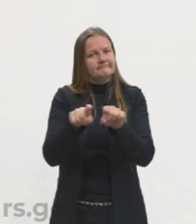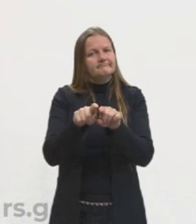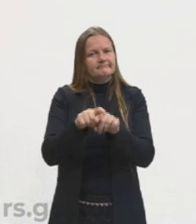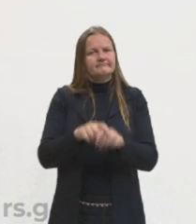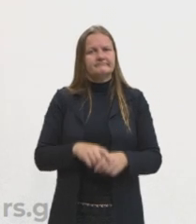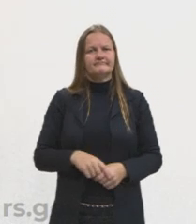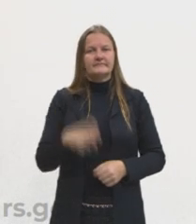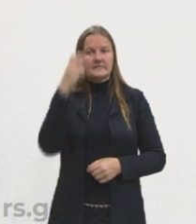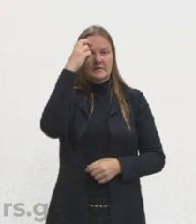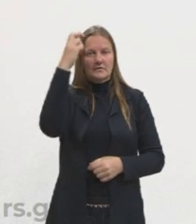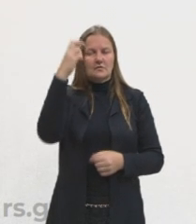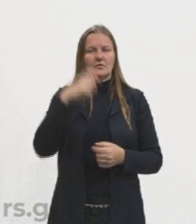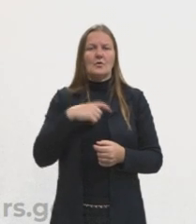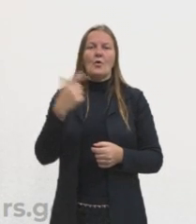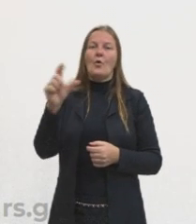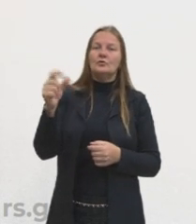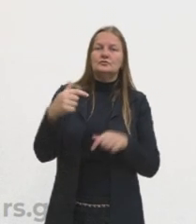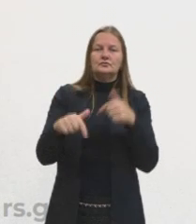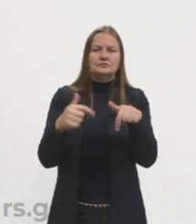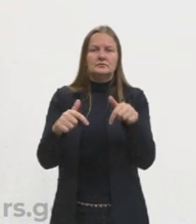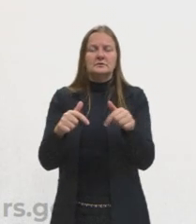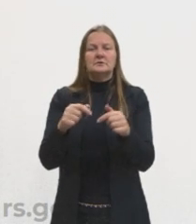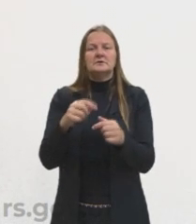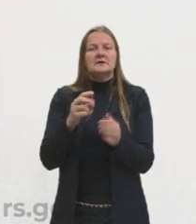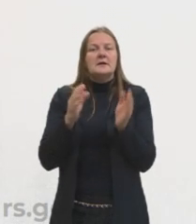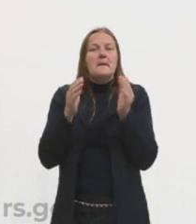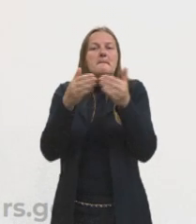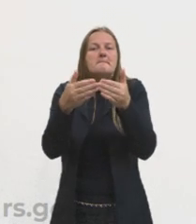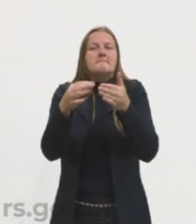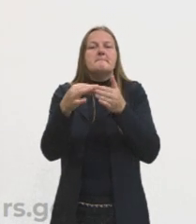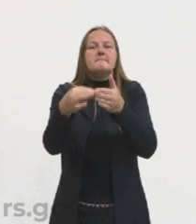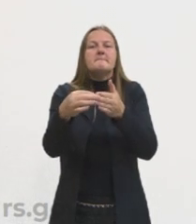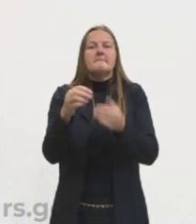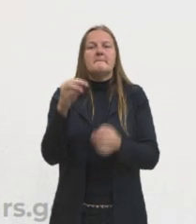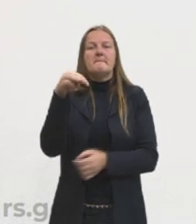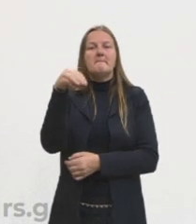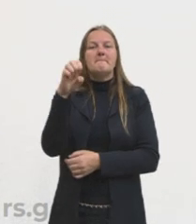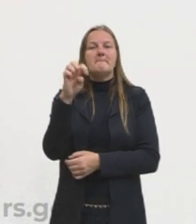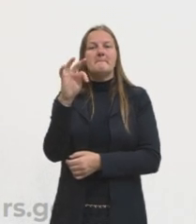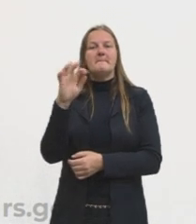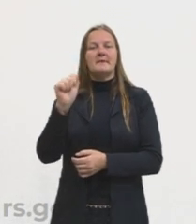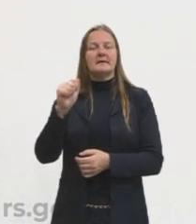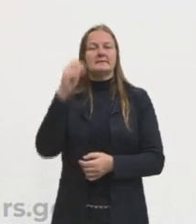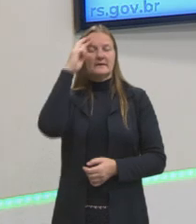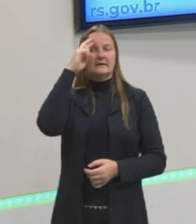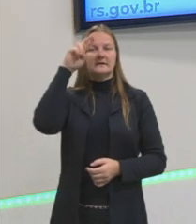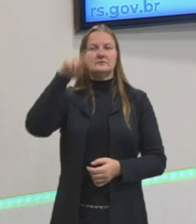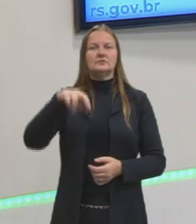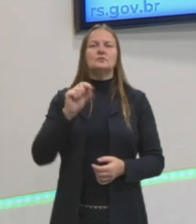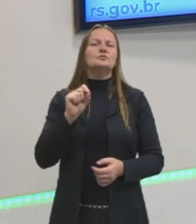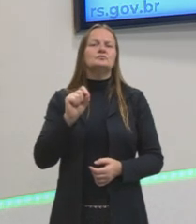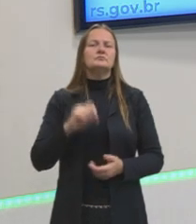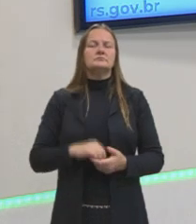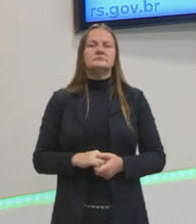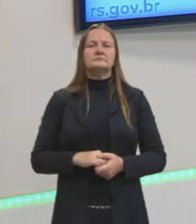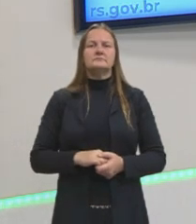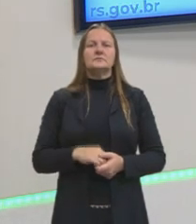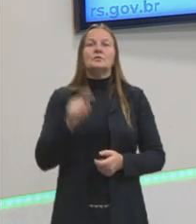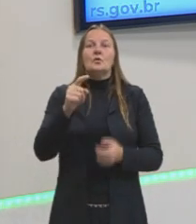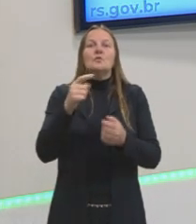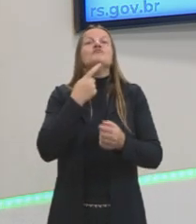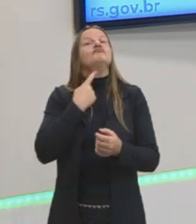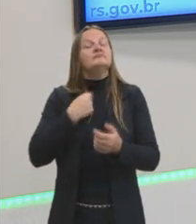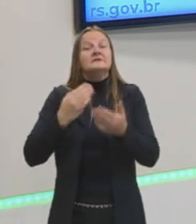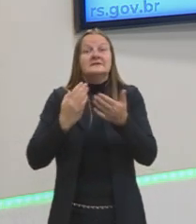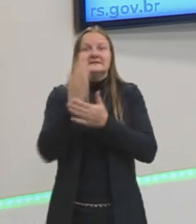trabalho intelectual e o trabalho ele sempre Vivi uma meta trabalho busca um fim é algo racional Você está estudando para ser